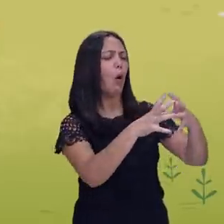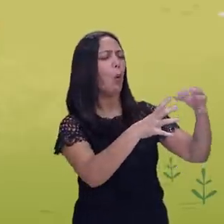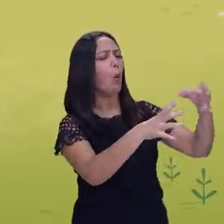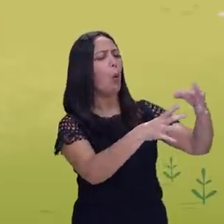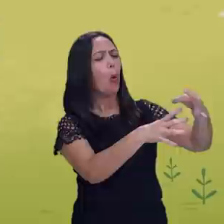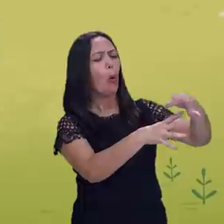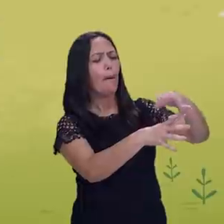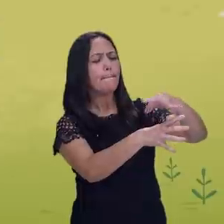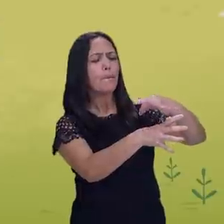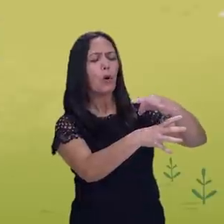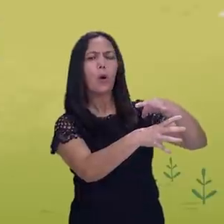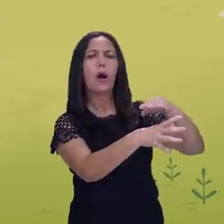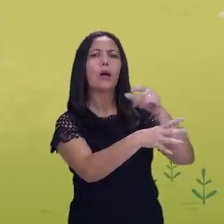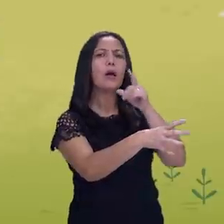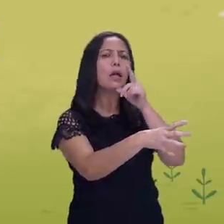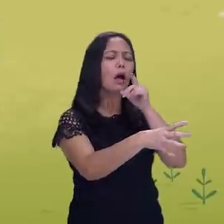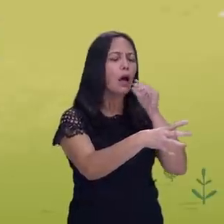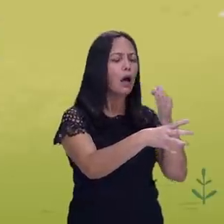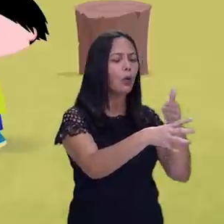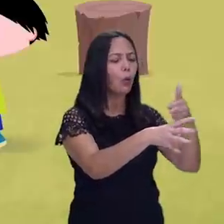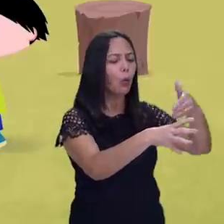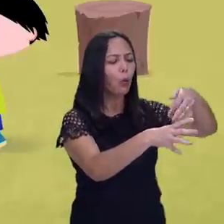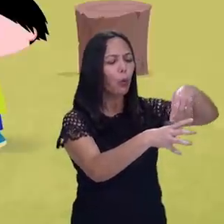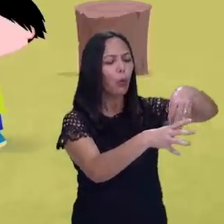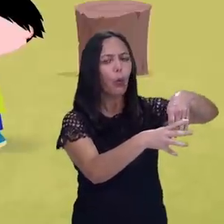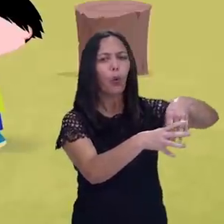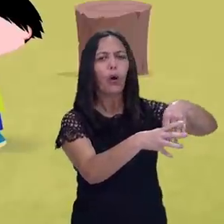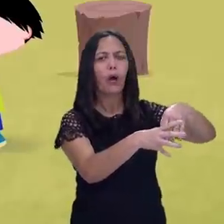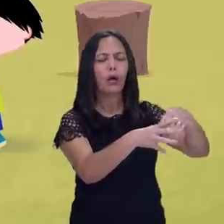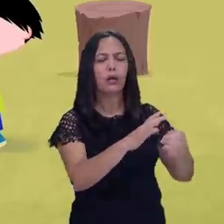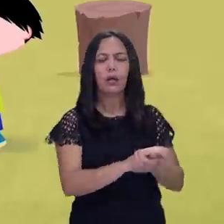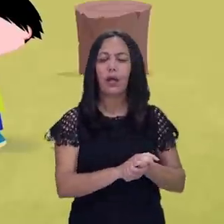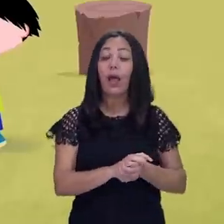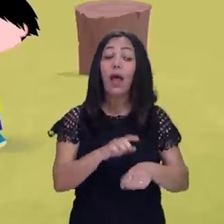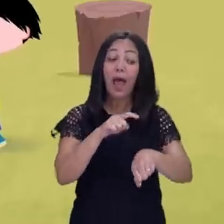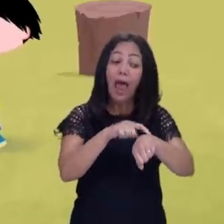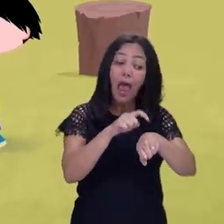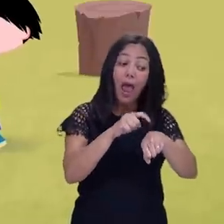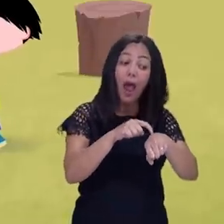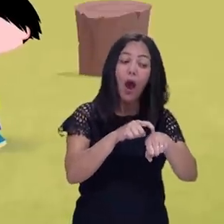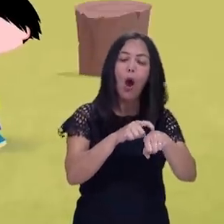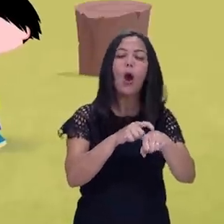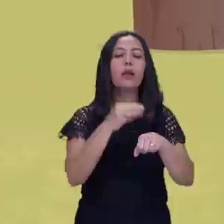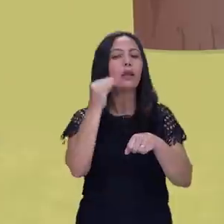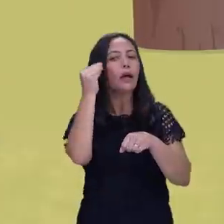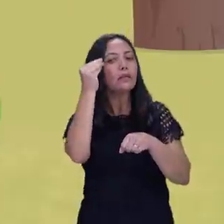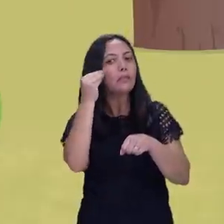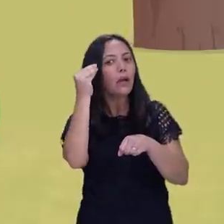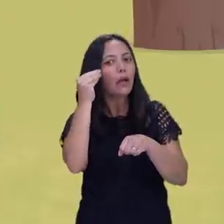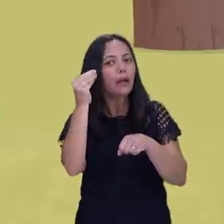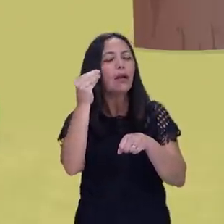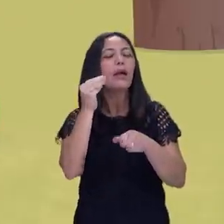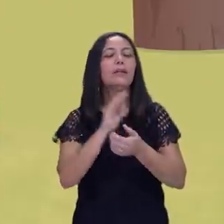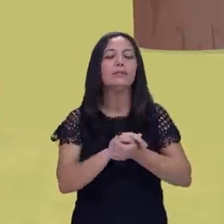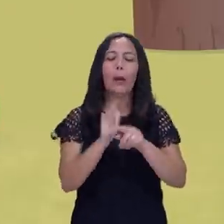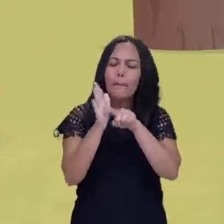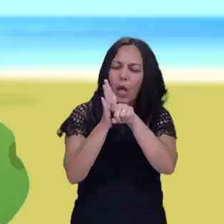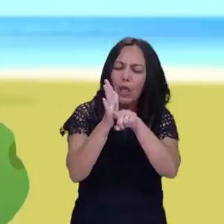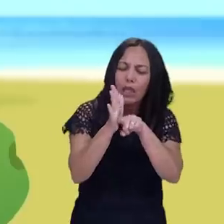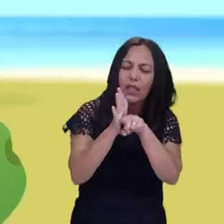ou rachadura por onde a água consiga entrar. Meninos, é hora do experimento!